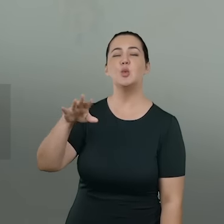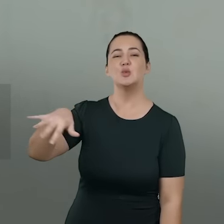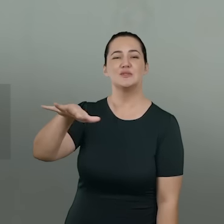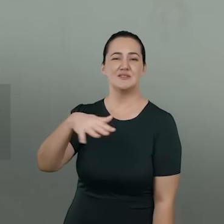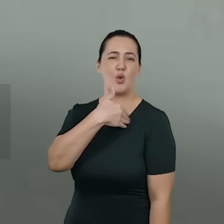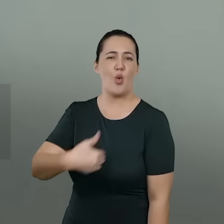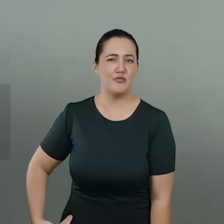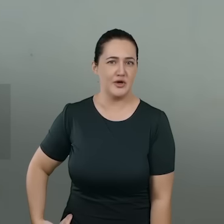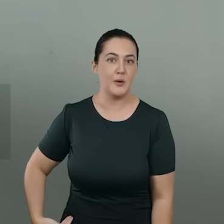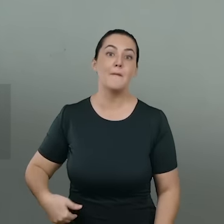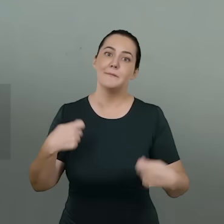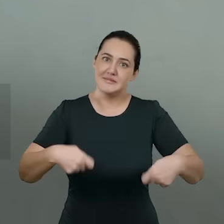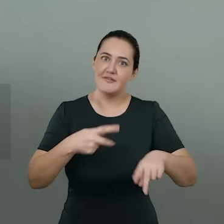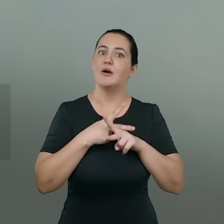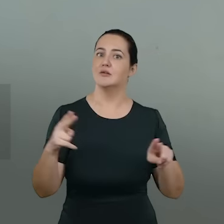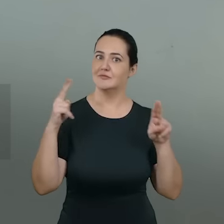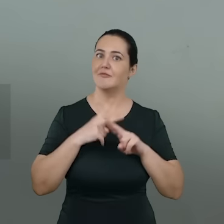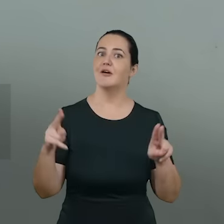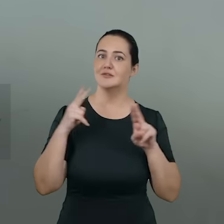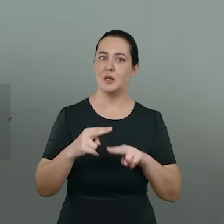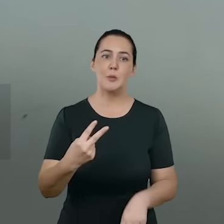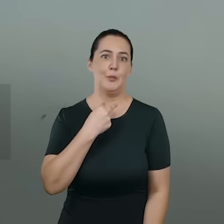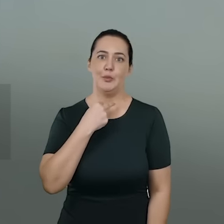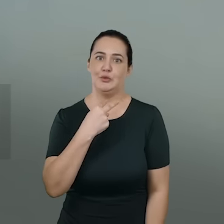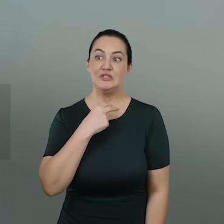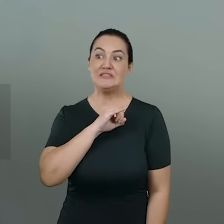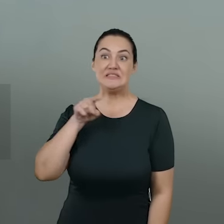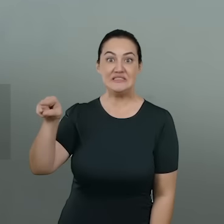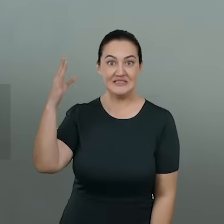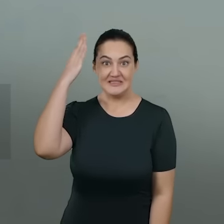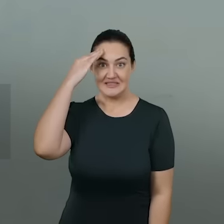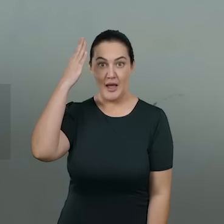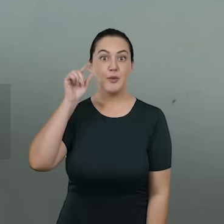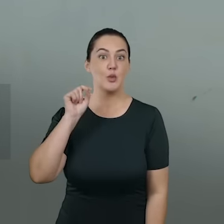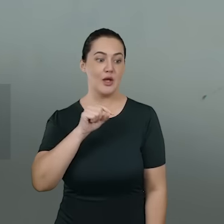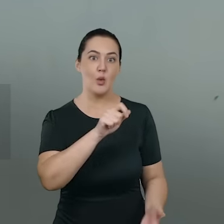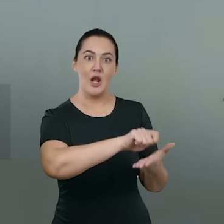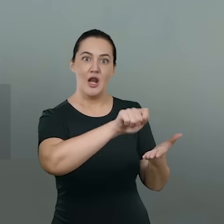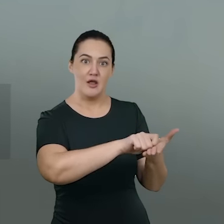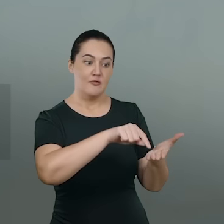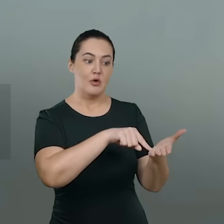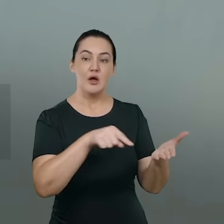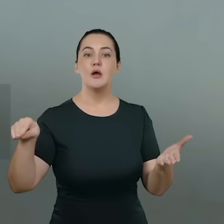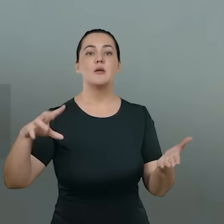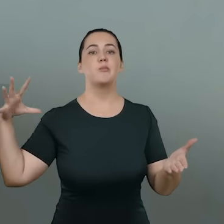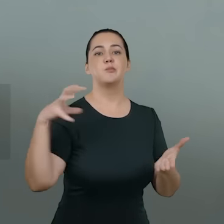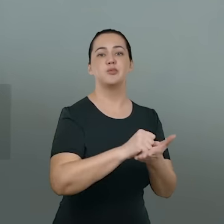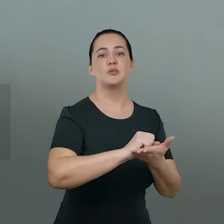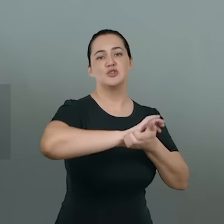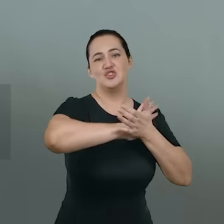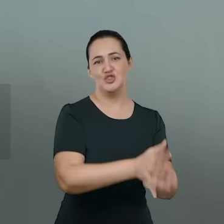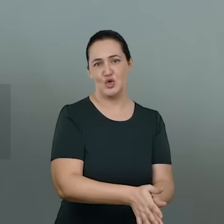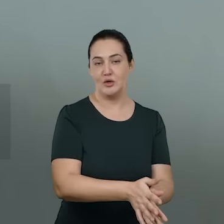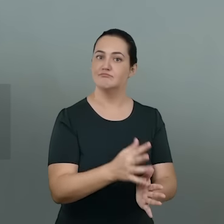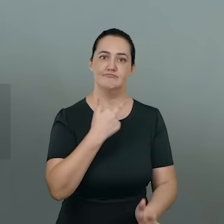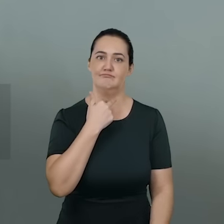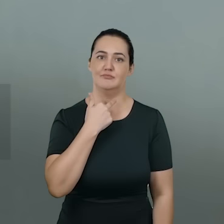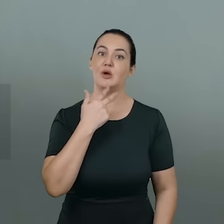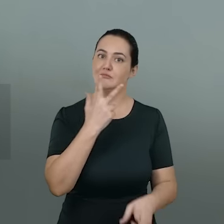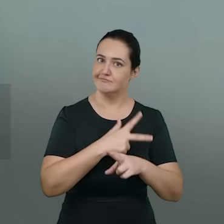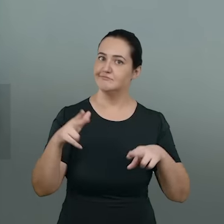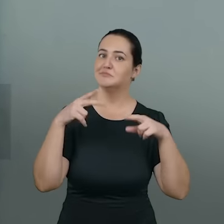camuflada. Caso contrário, esse livro seria extinto, destruído, muito antes de chegar até o nosso conhecimento. Em segundo